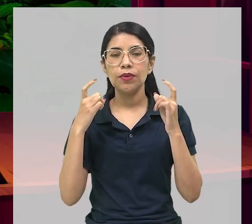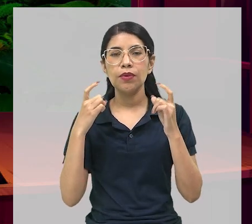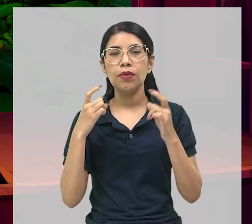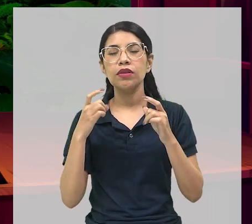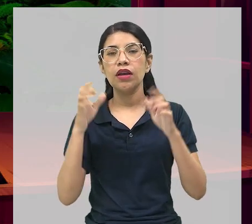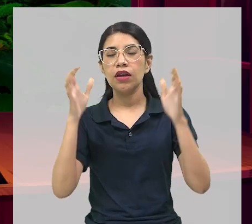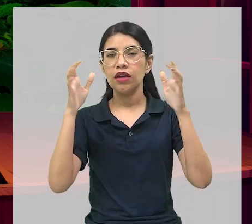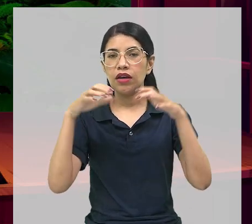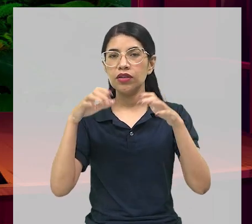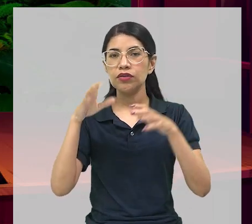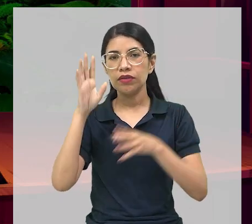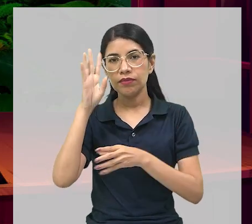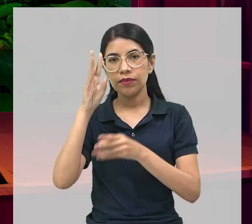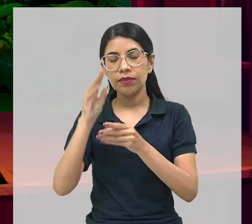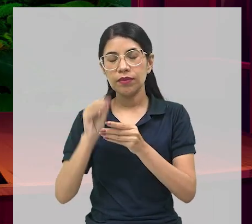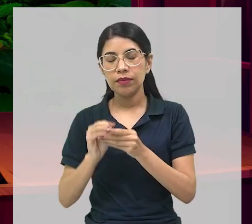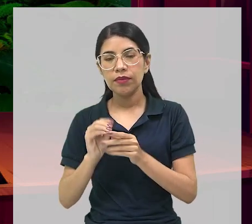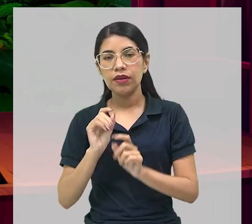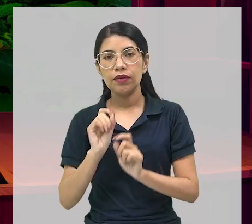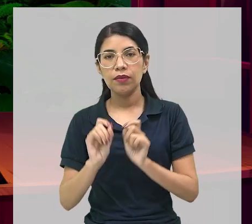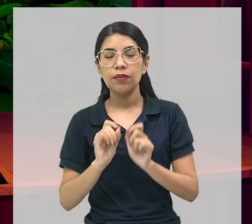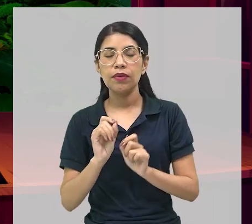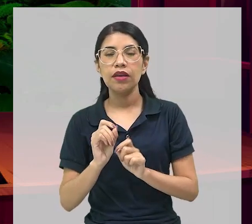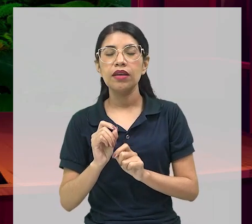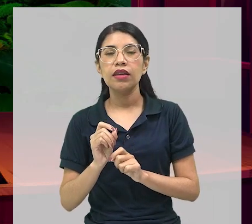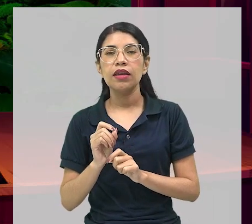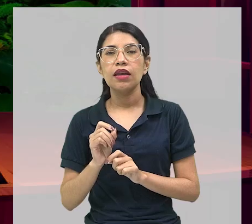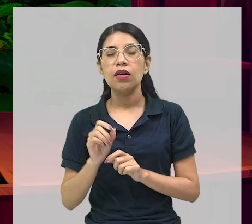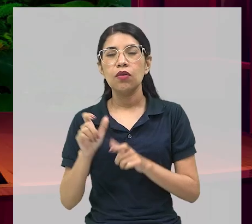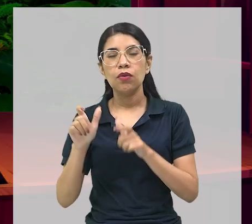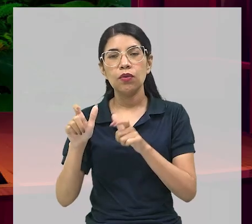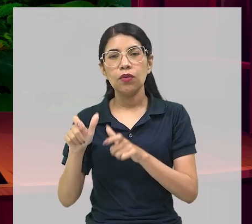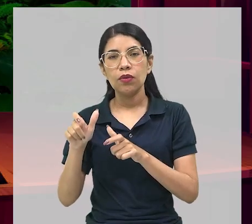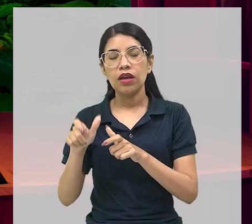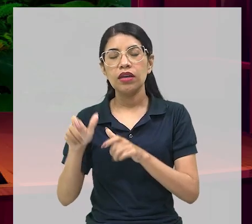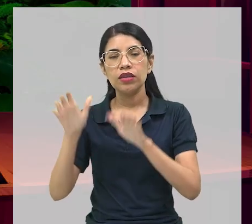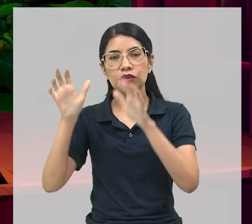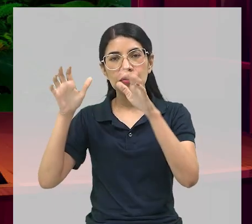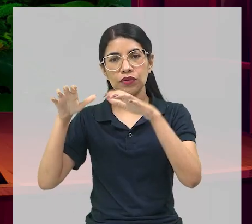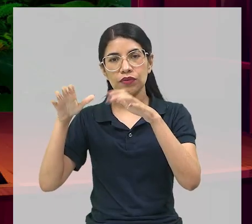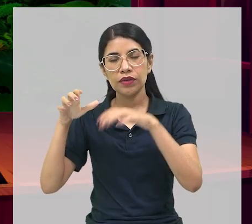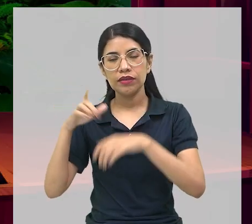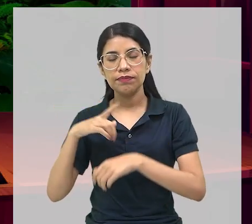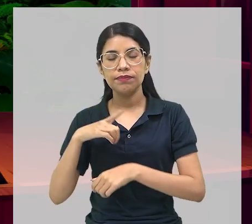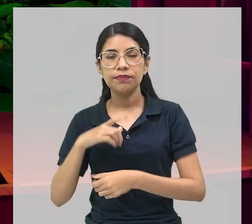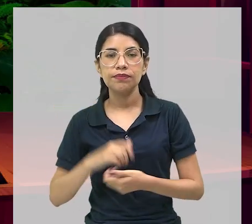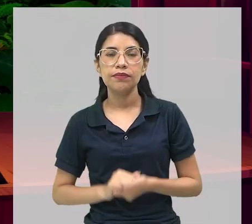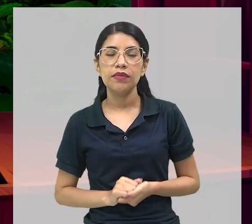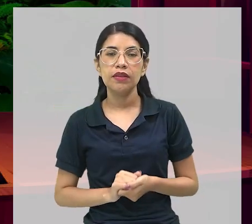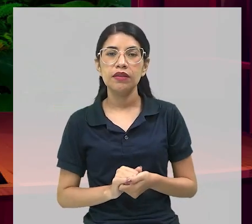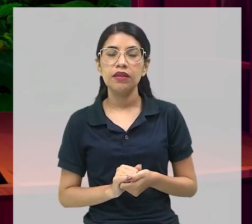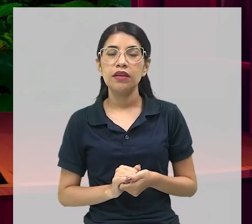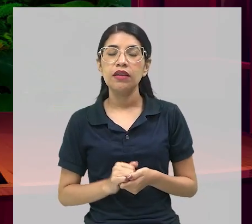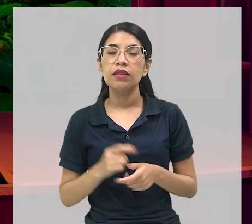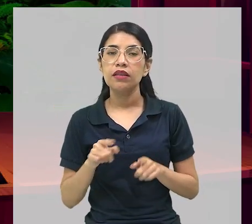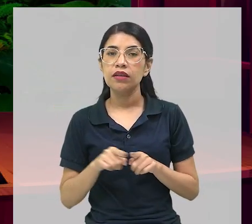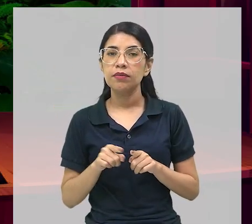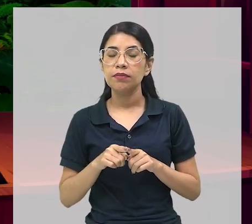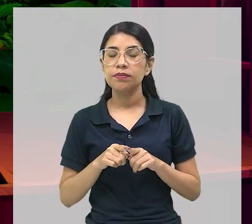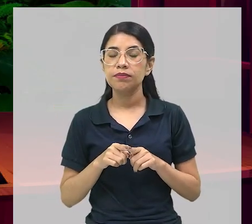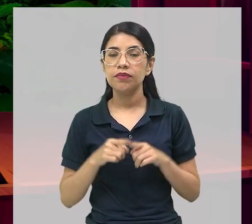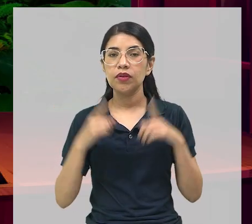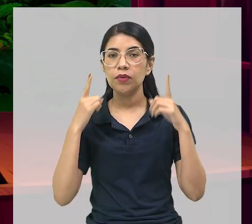da chuva já nos remeteu para um lugar onde estava chovendo. Então, os efeitos sonoros, eles